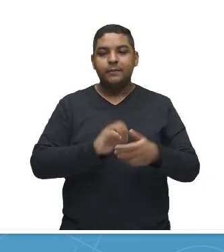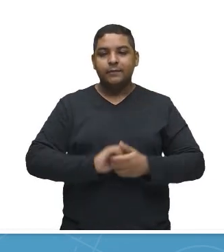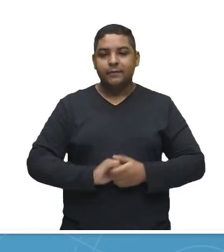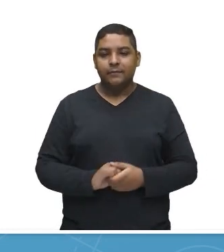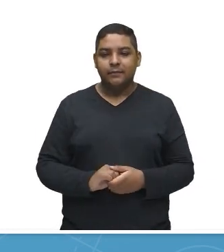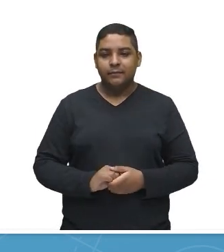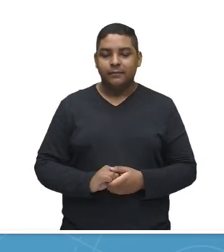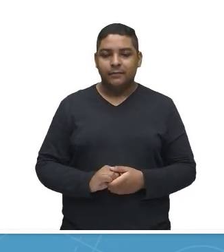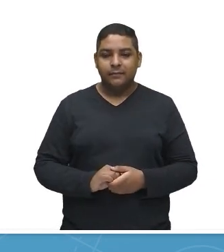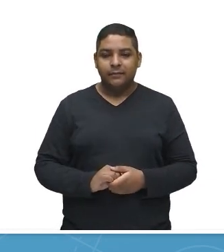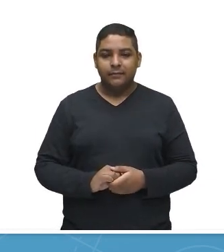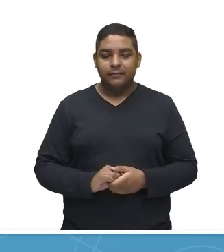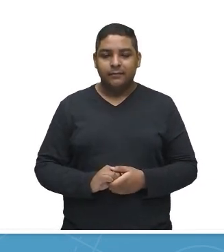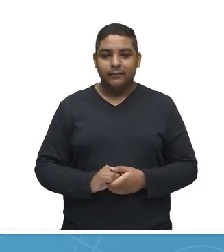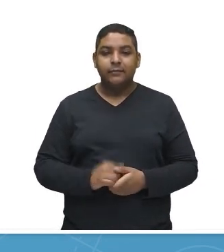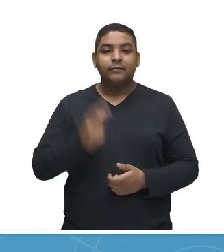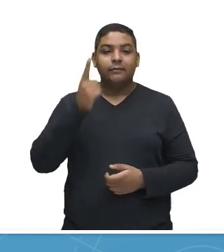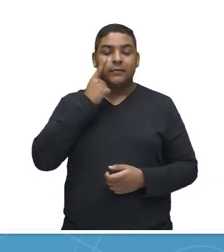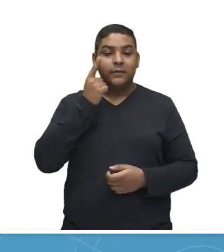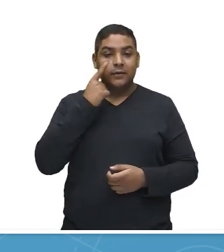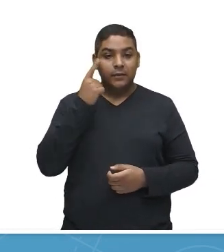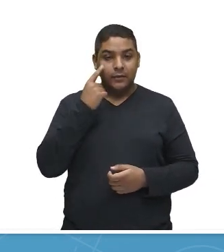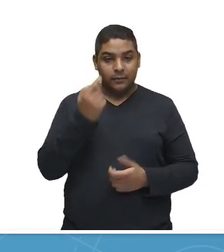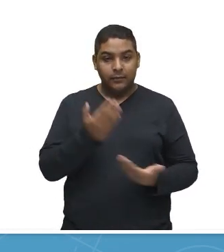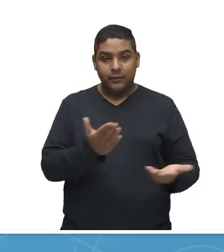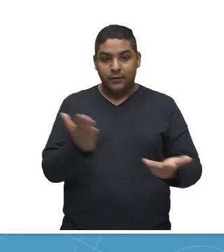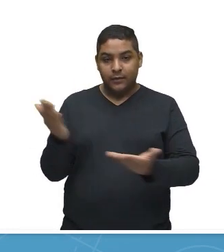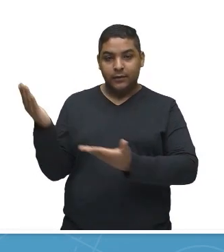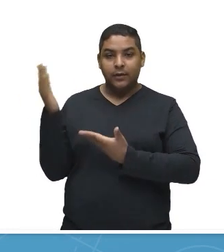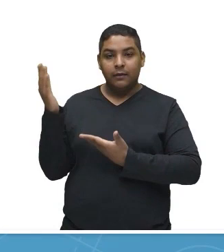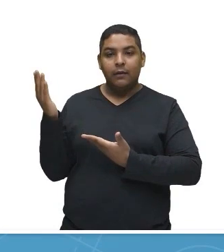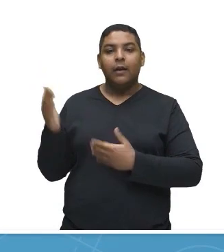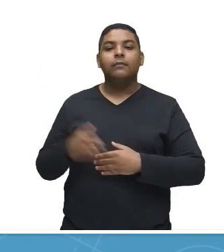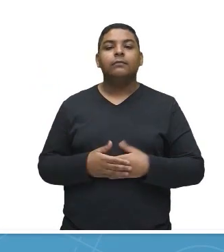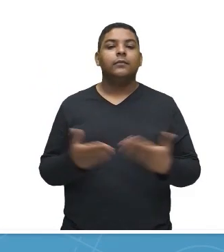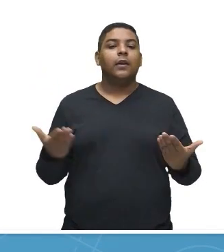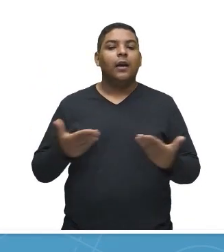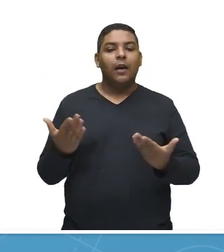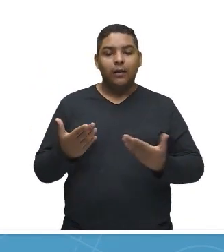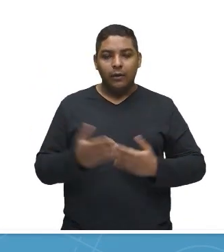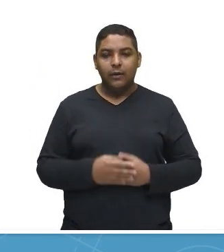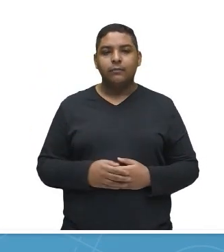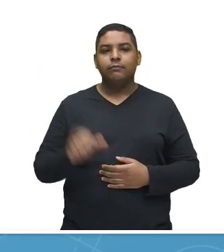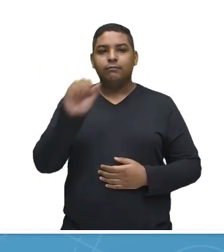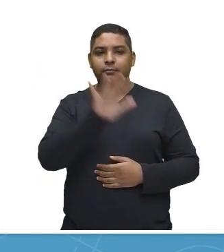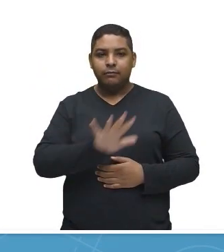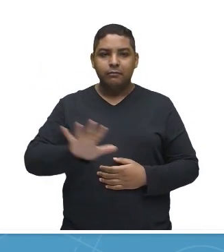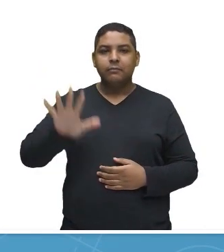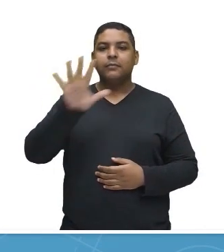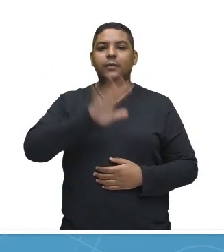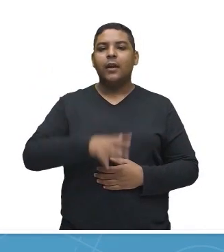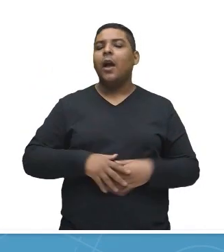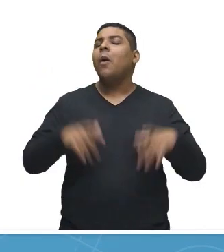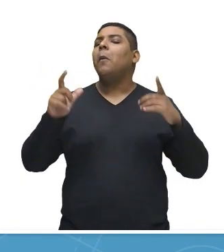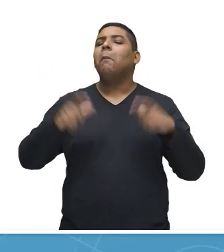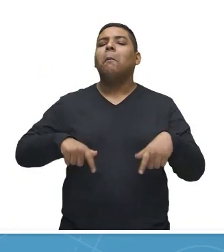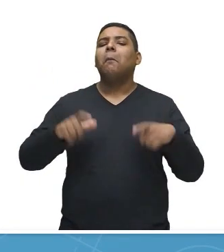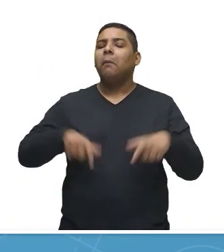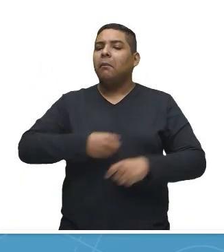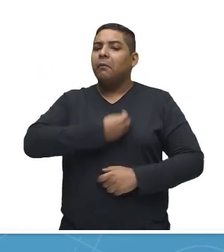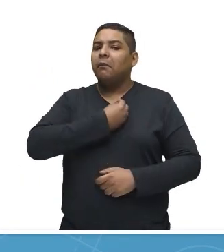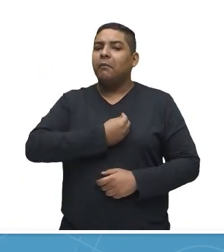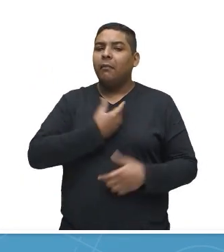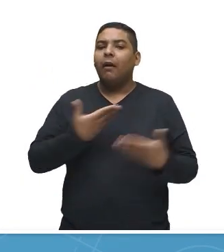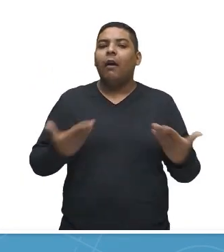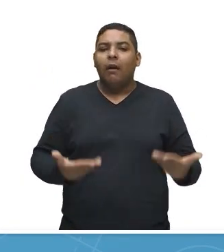vou chamando vocês para observar o nosso cenário. E eu pergunto a vocês, aonde eu estou?